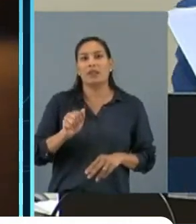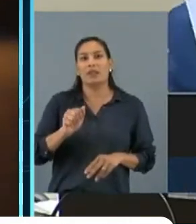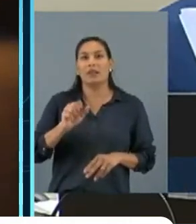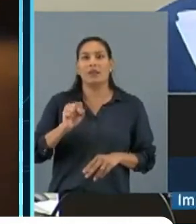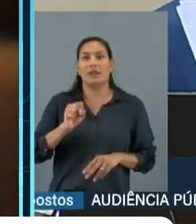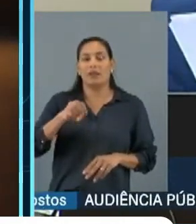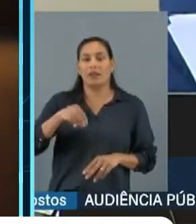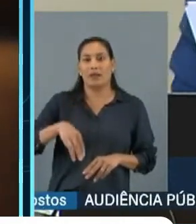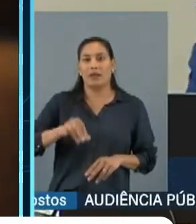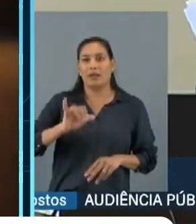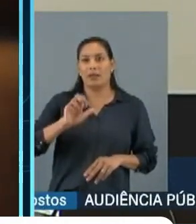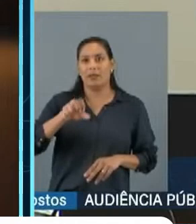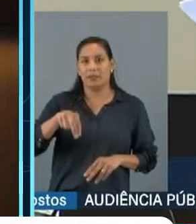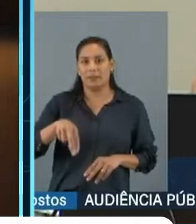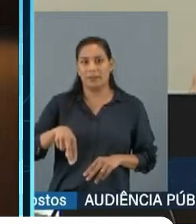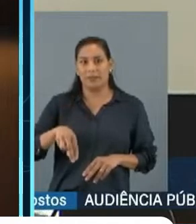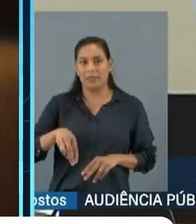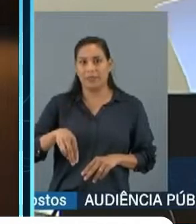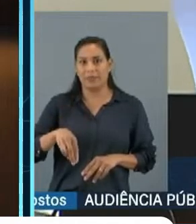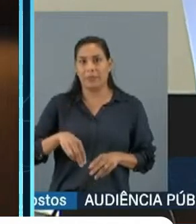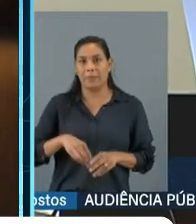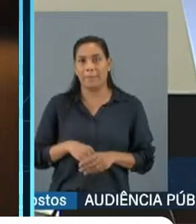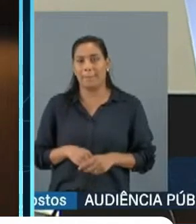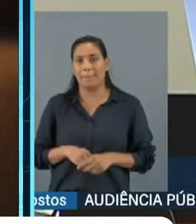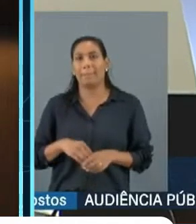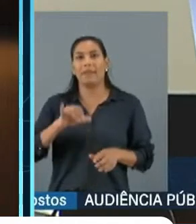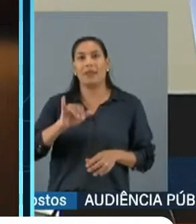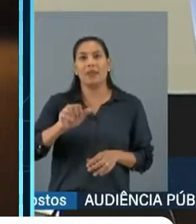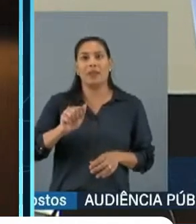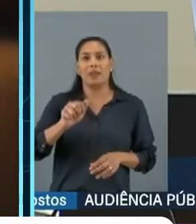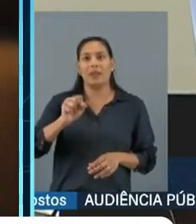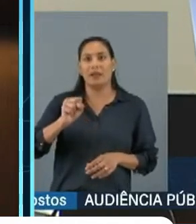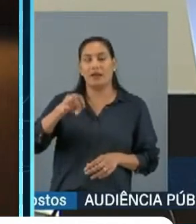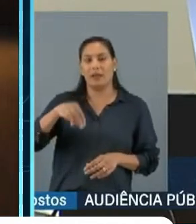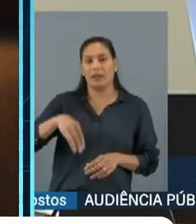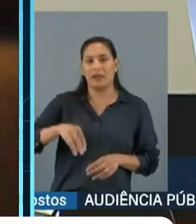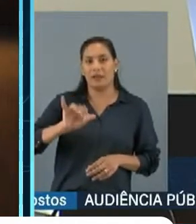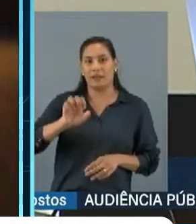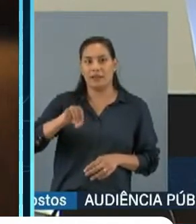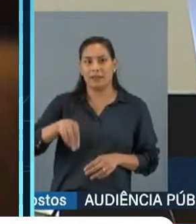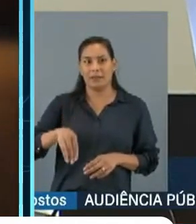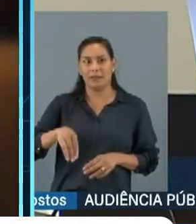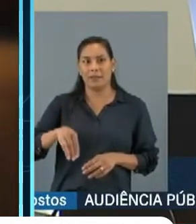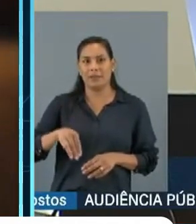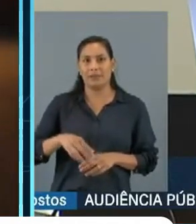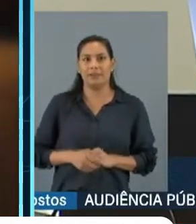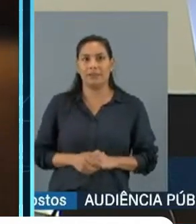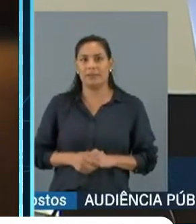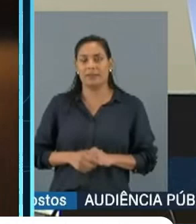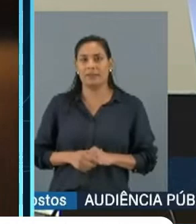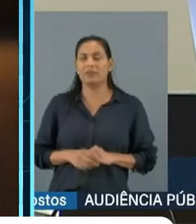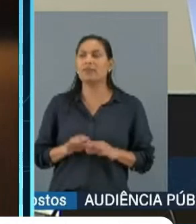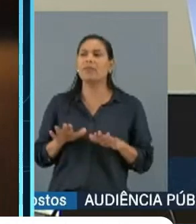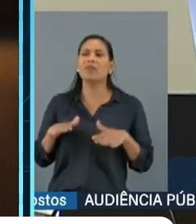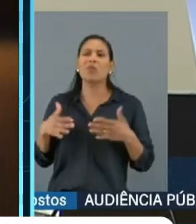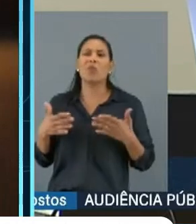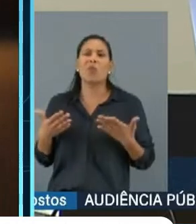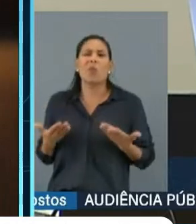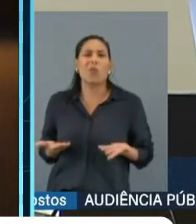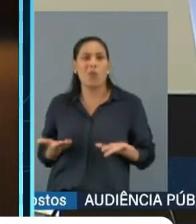errado. Né? Está tudo errado e o Senado é que pode colocar aí um freio de arrumação nisso, mas tem se